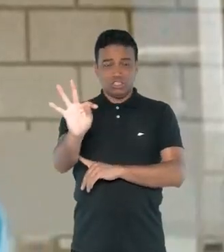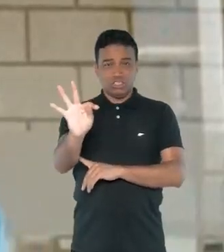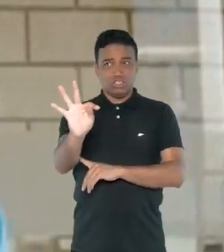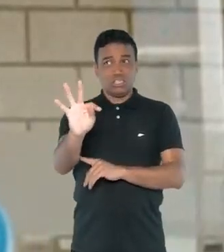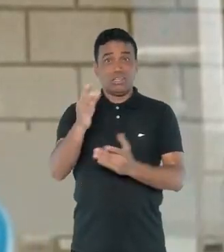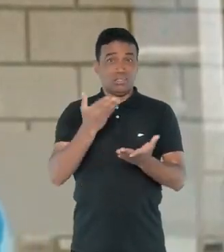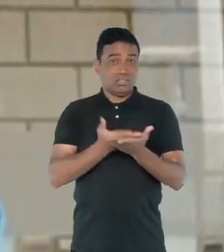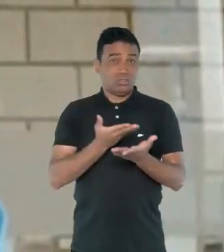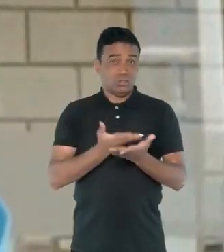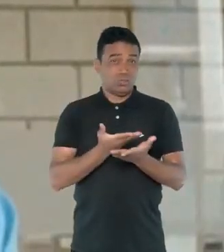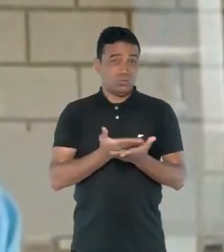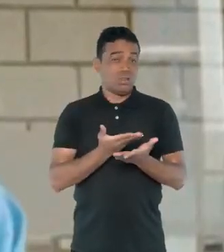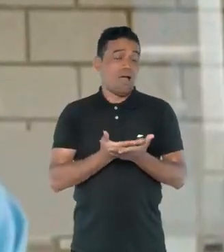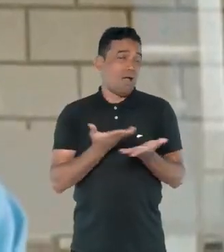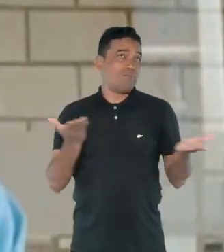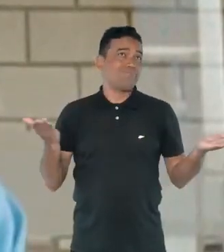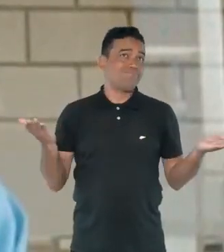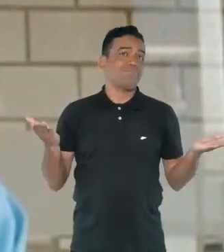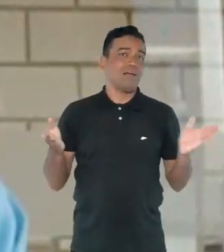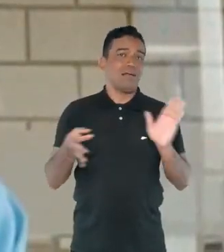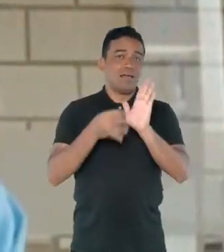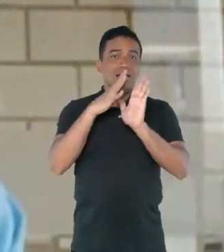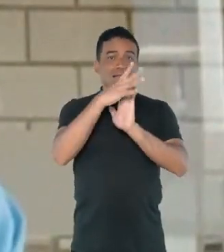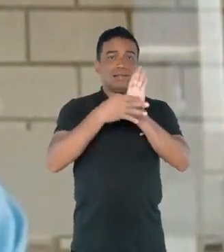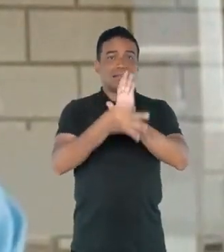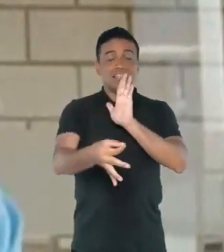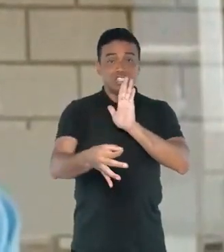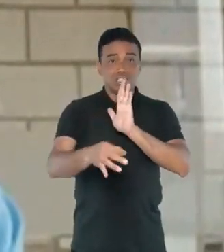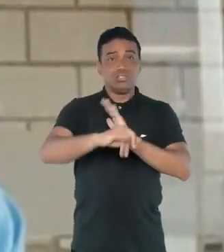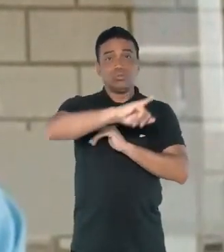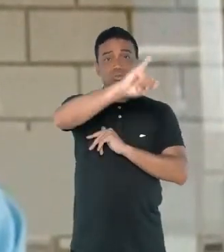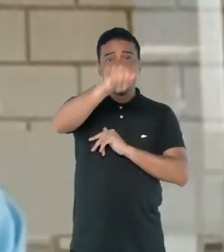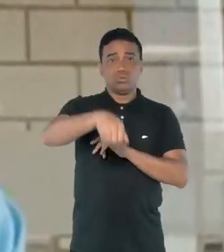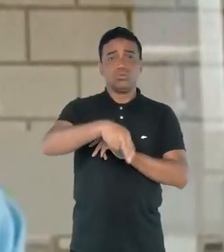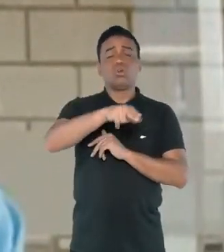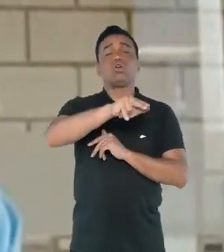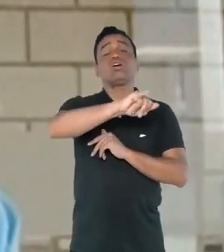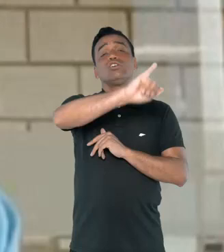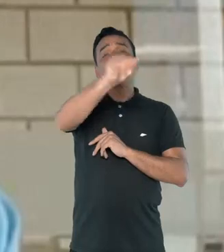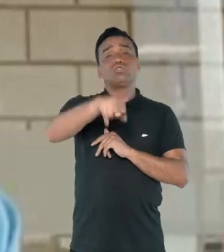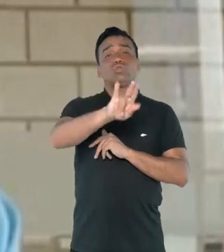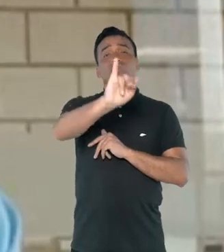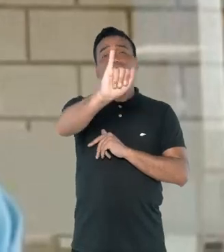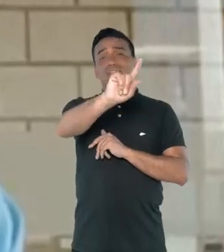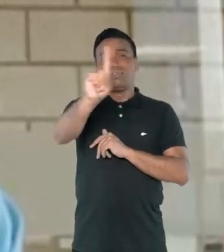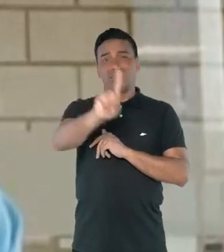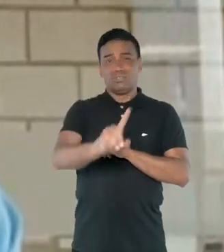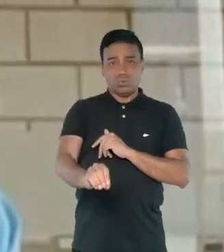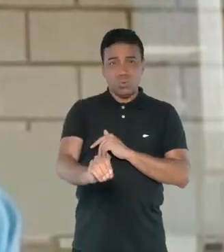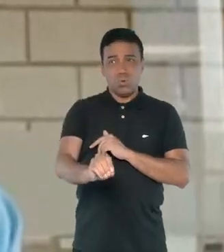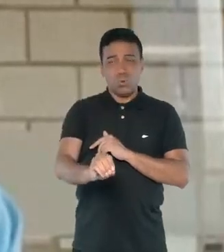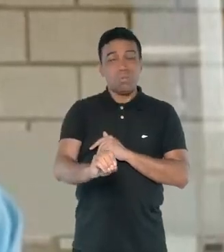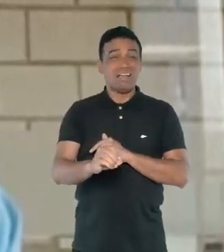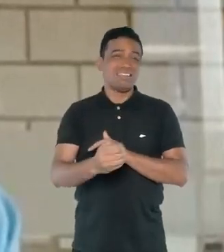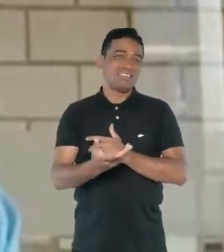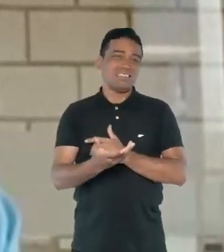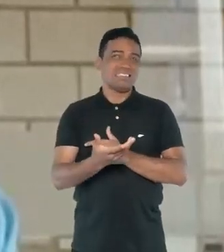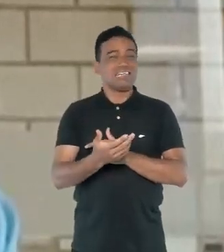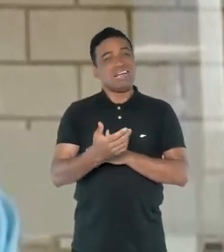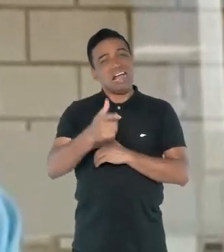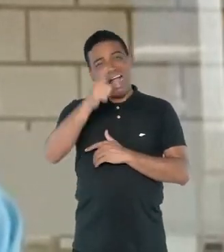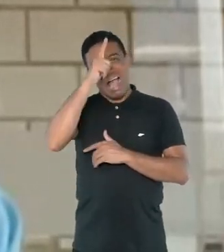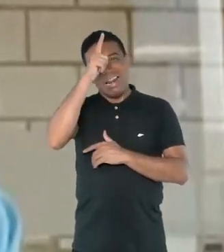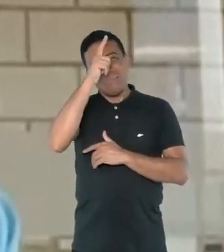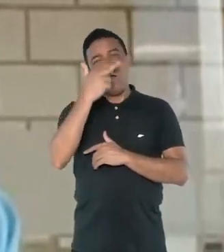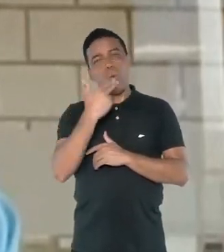estudar a crítica do juízo, né? Mas o meu alemão não dava, e estudar um